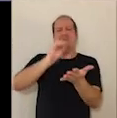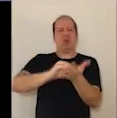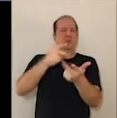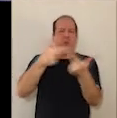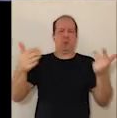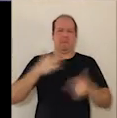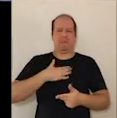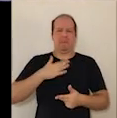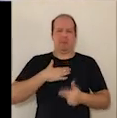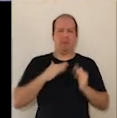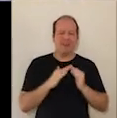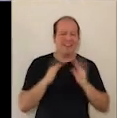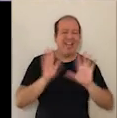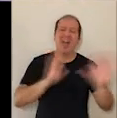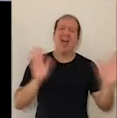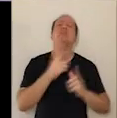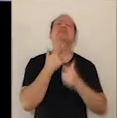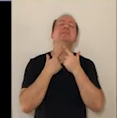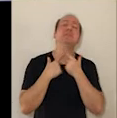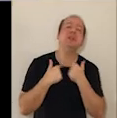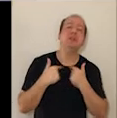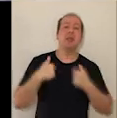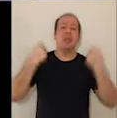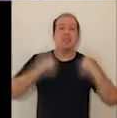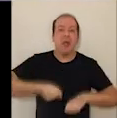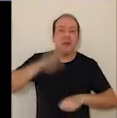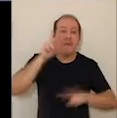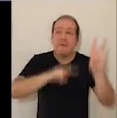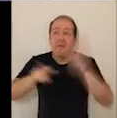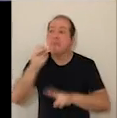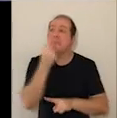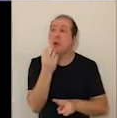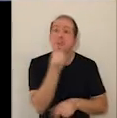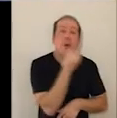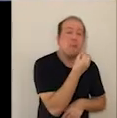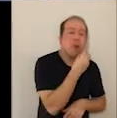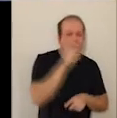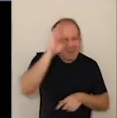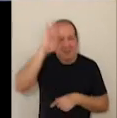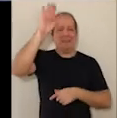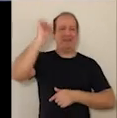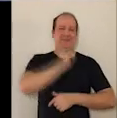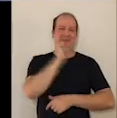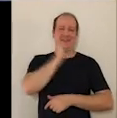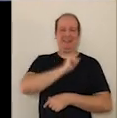casa. Não desejaria viver de outro modo. Sabe apreciar as coisas boas, principalmente as damas, senhor.